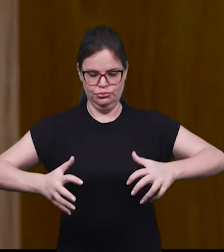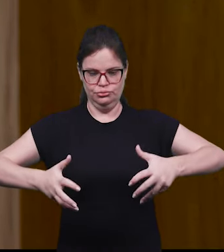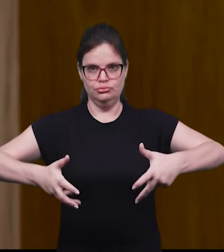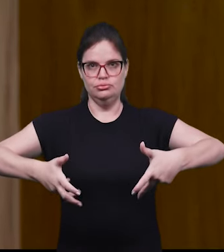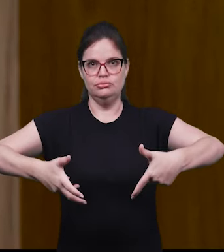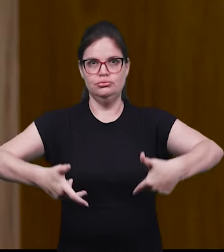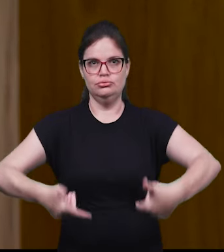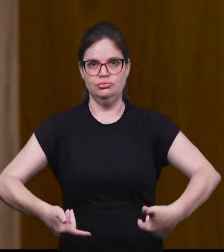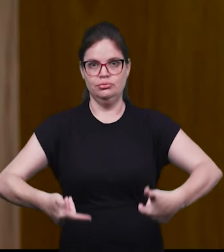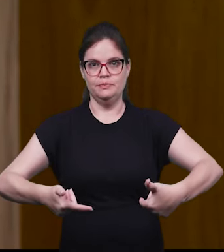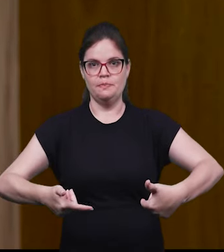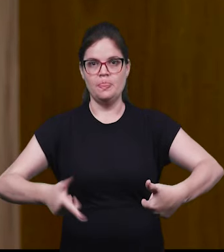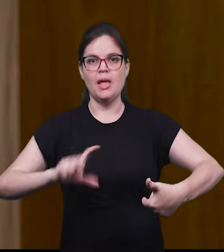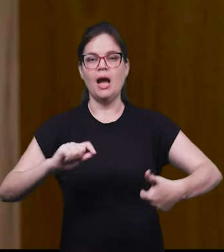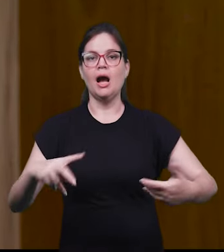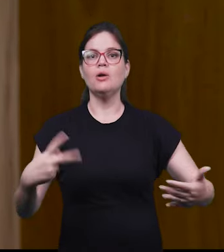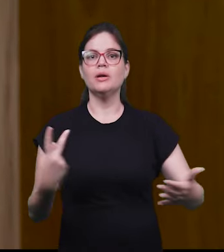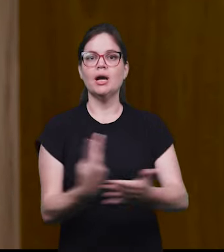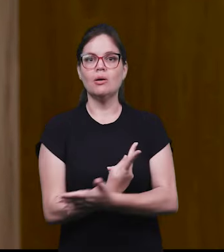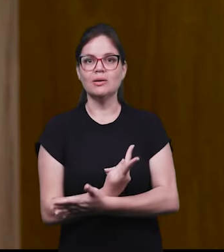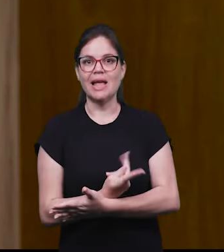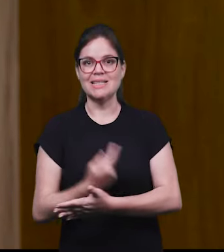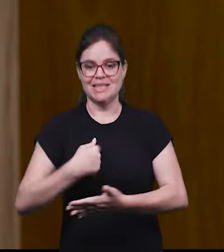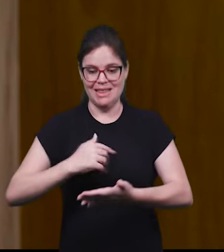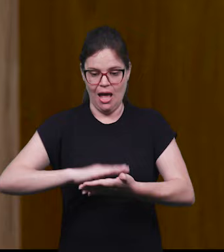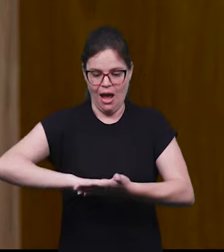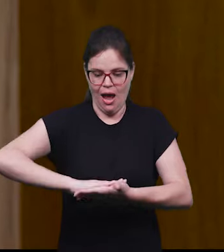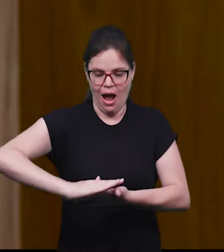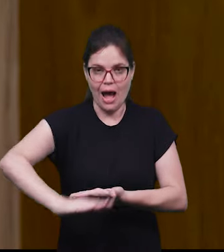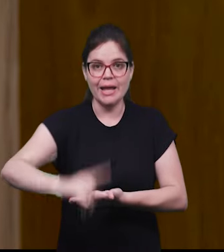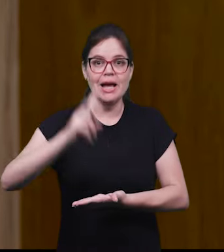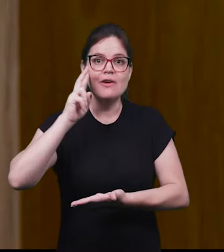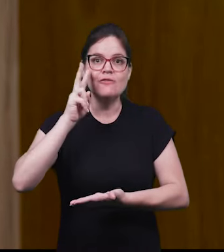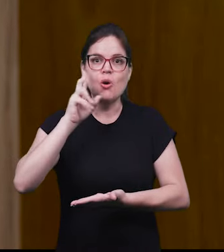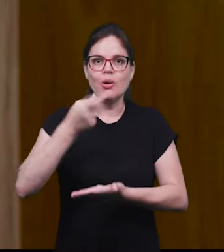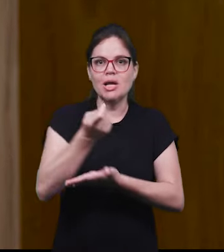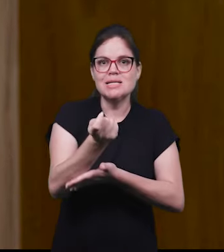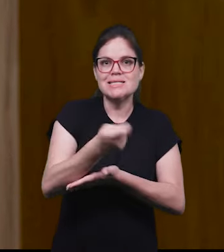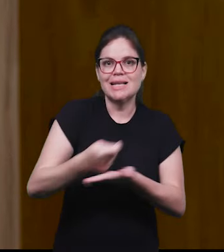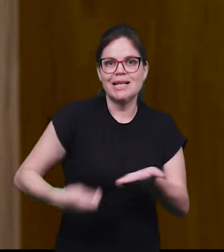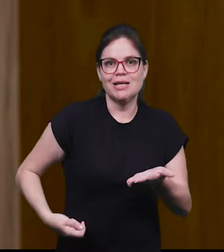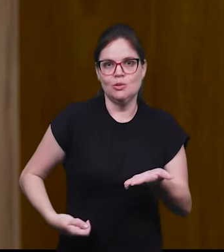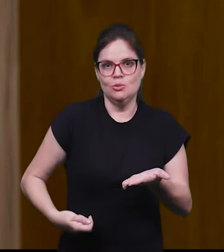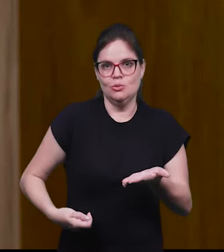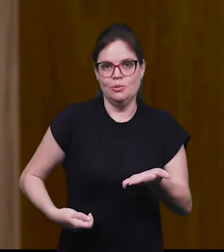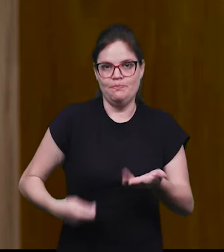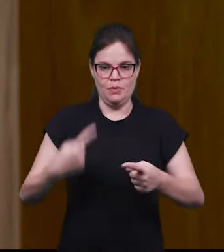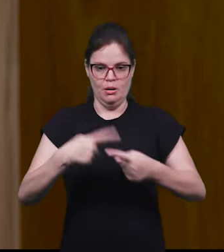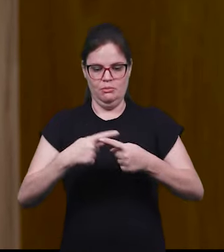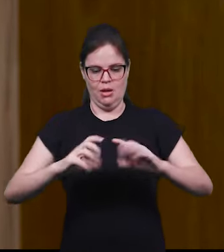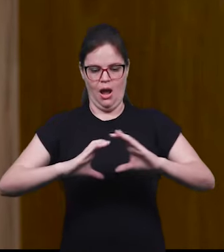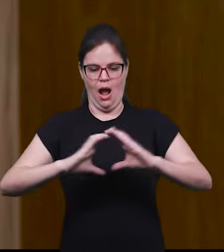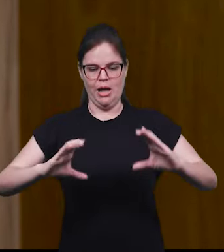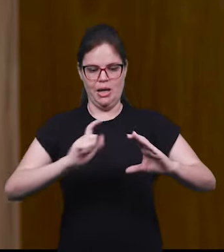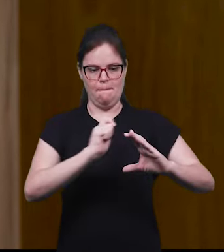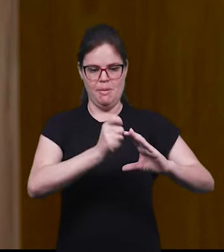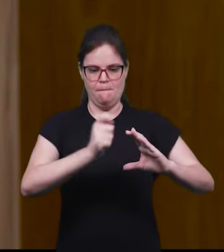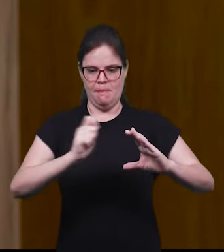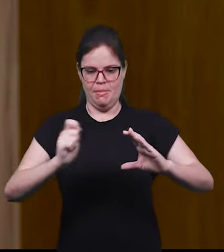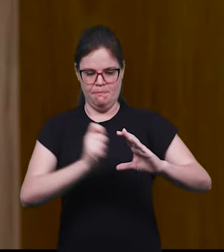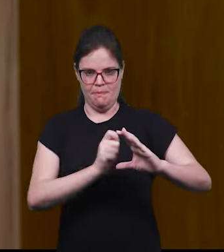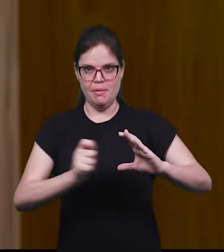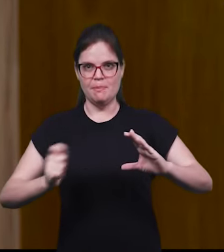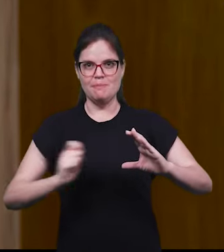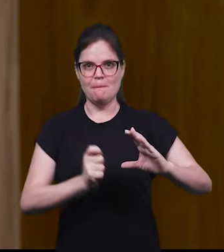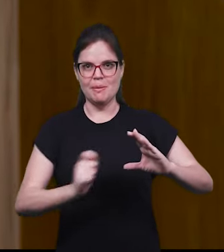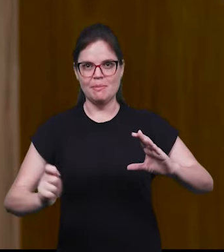areia aquele escrito, e todos podiam ler. Era uma propaganda para o rei, dos feitos dele,